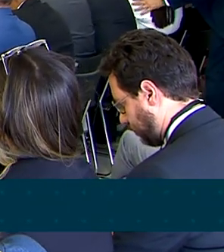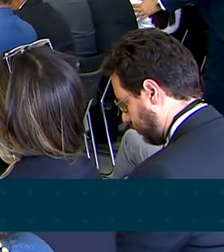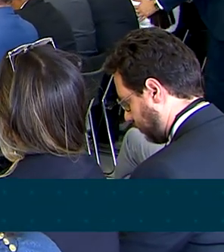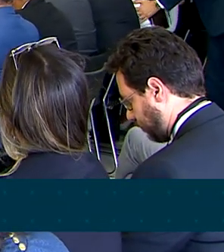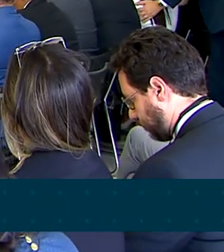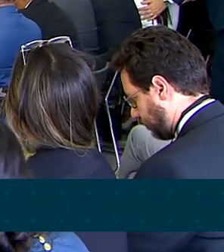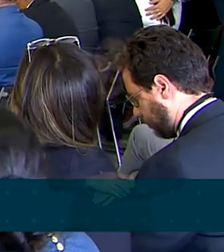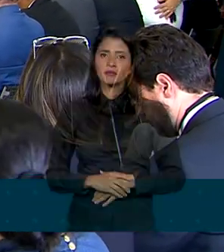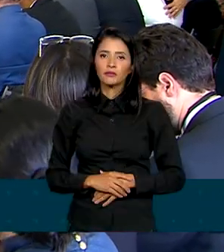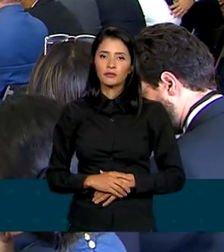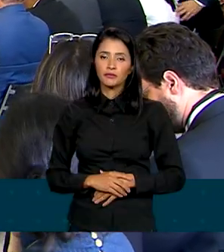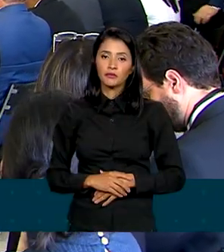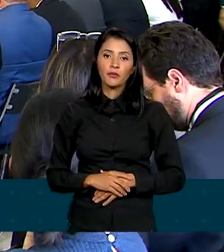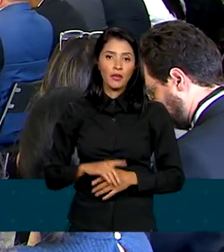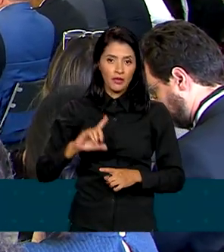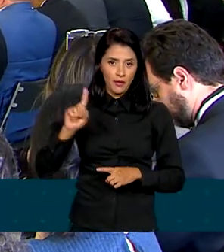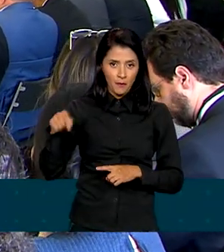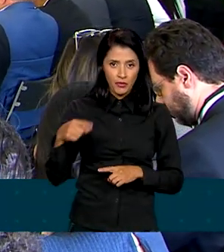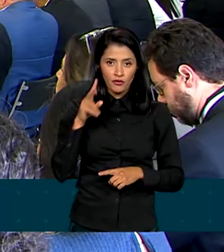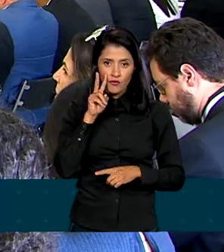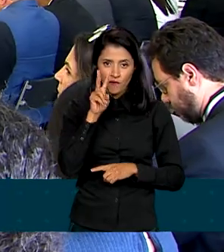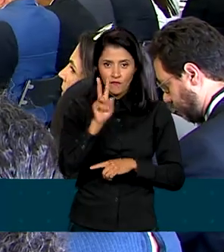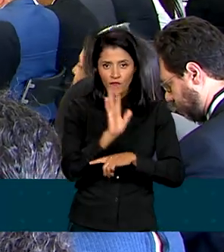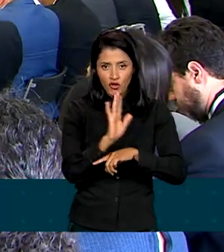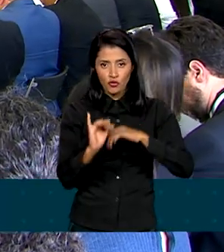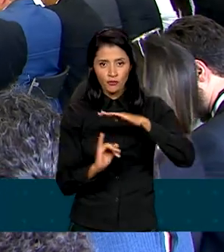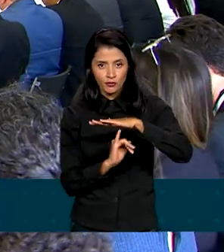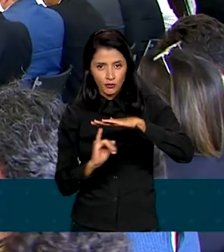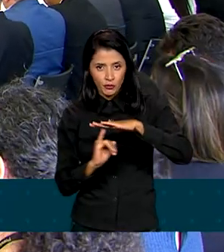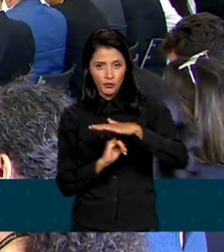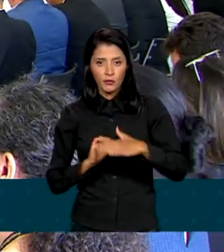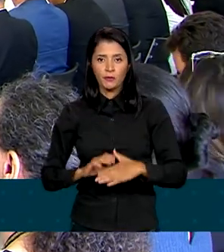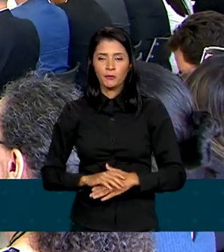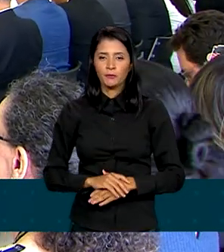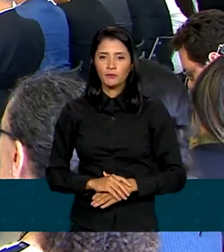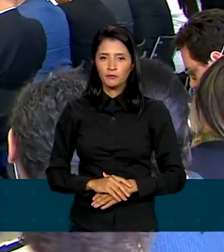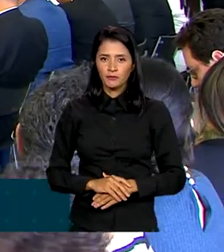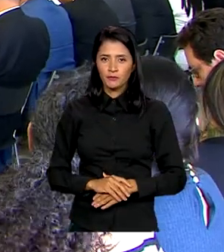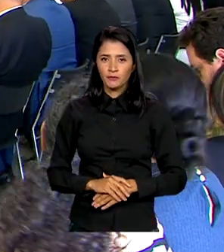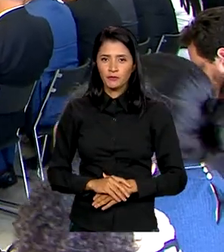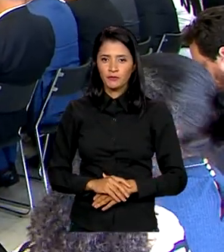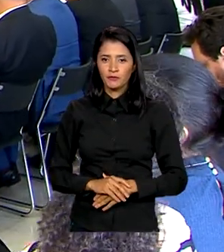A seguir, assistiremos ao vídeo institucional.